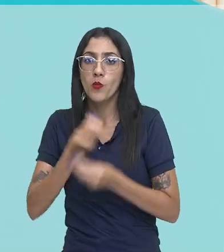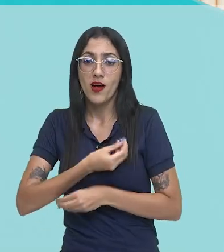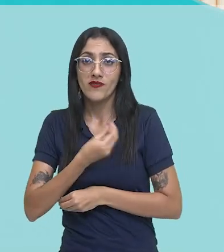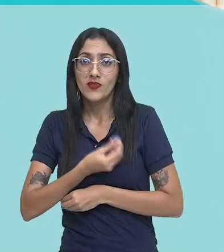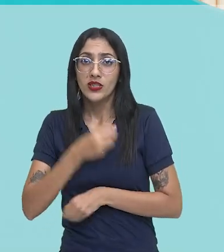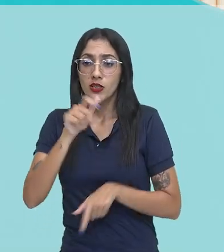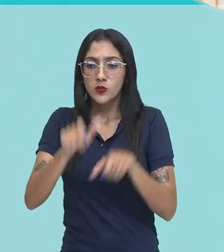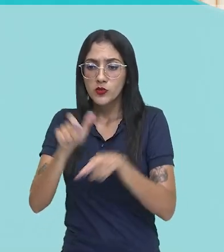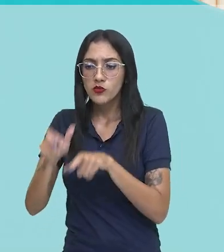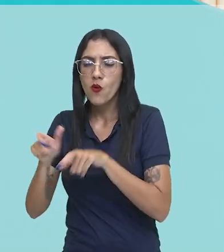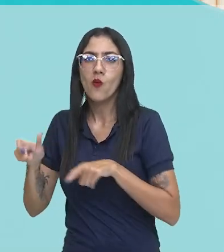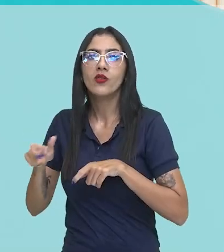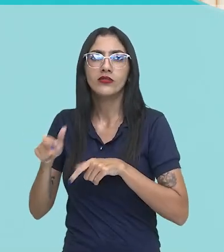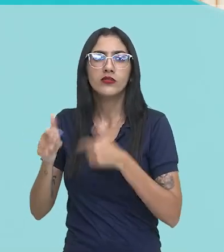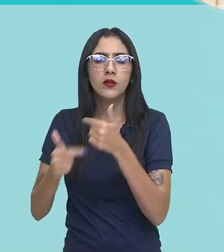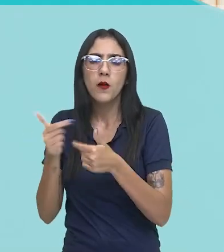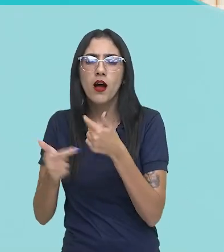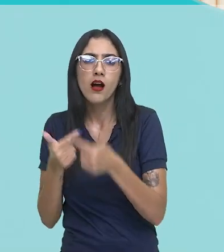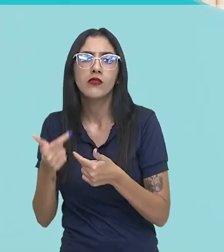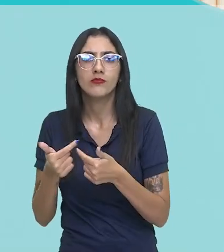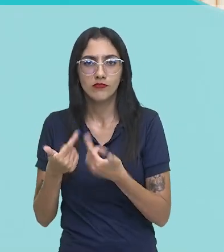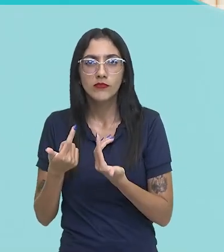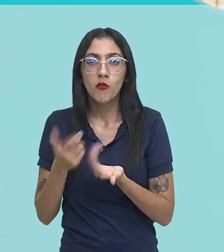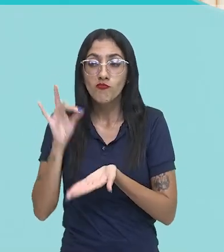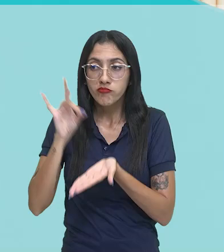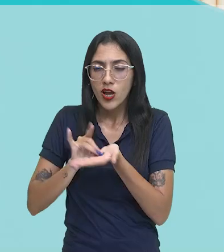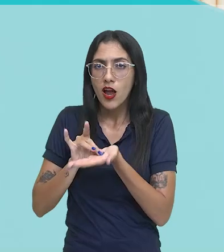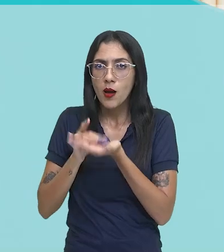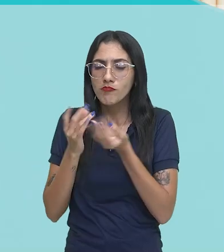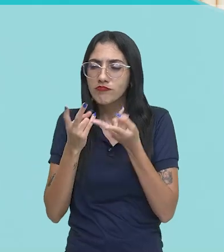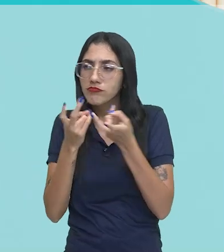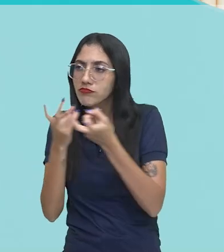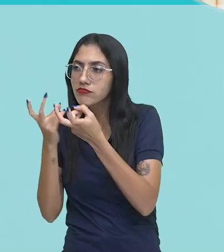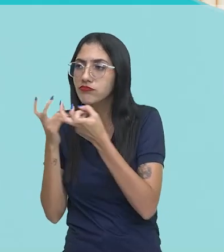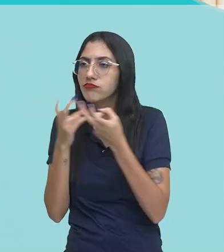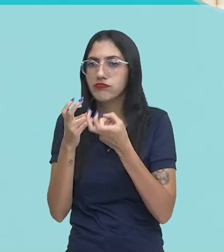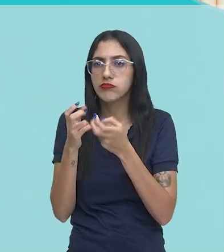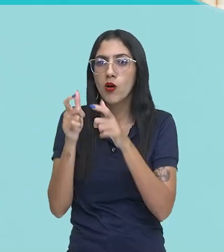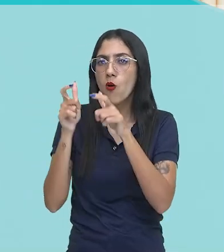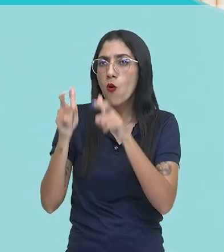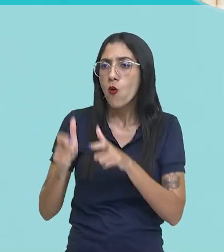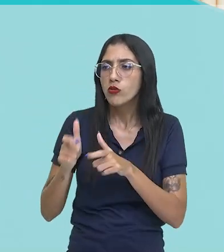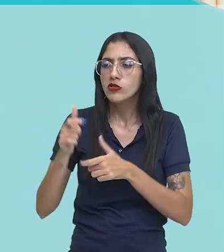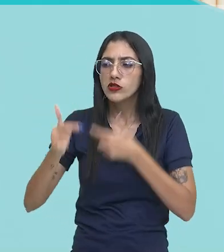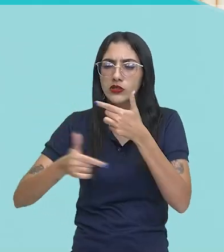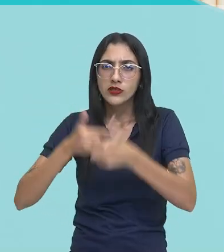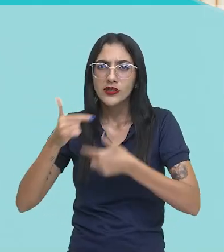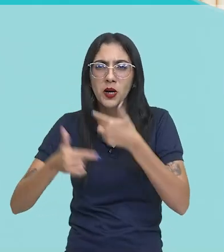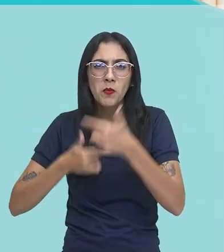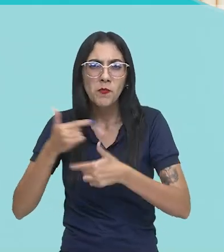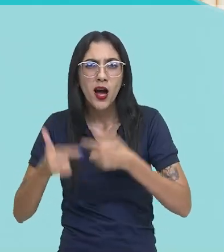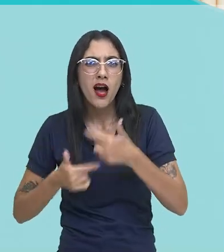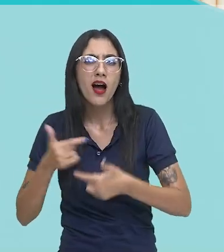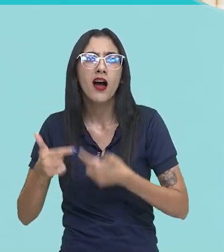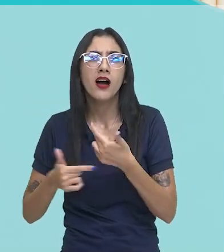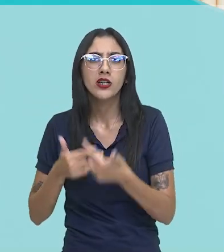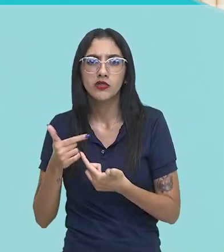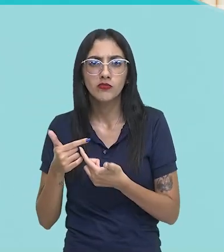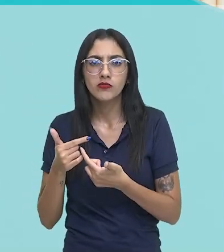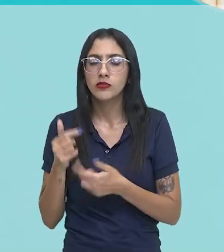esses trabalhadores exatamente da forma como eles os viam em seu labor, naquela situação de trabalho. Eles